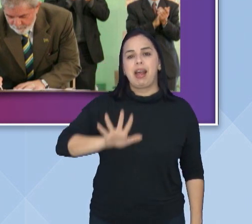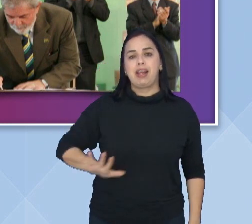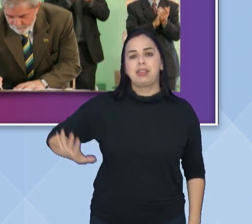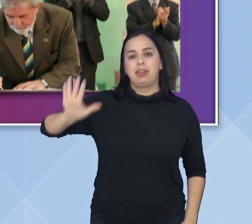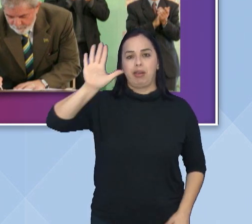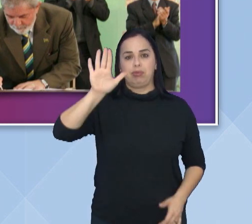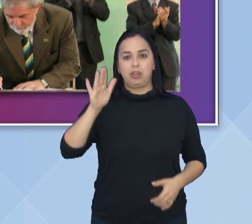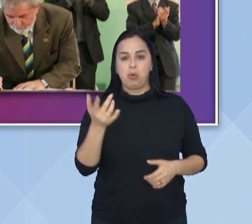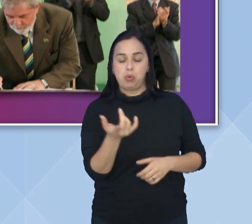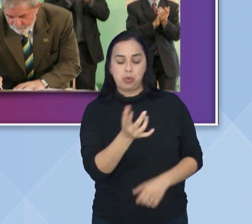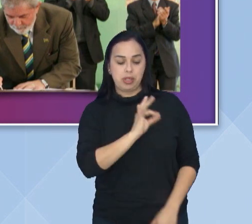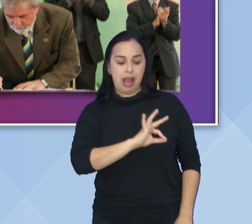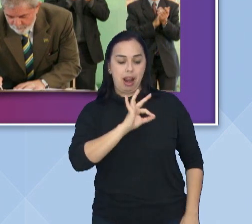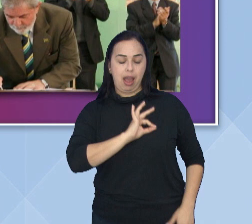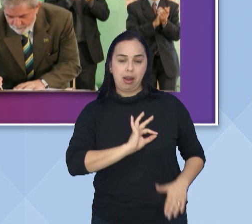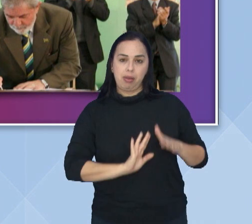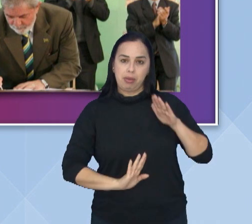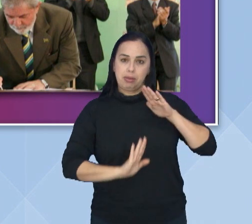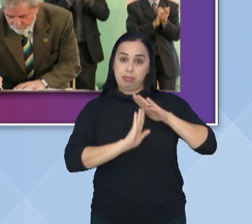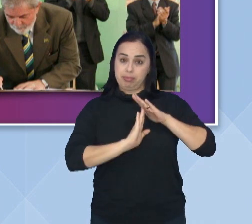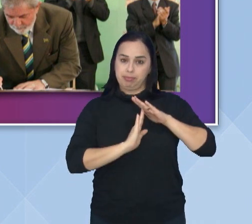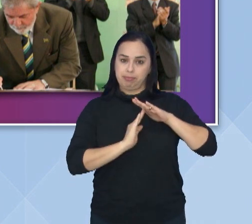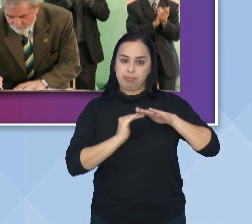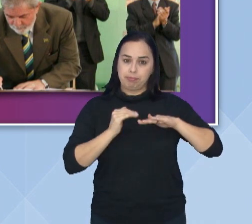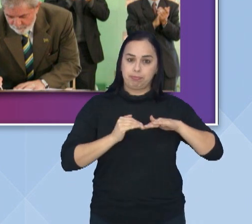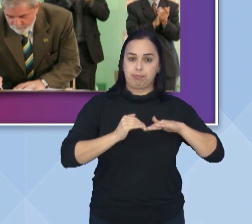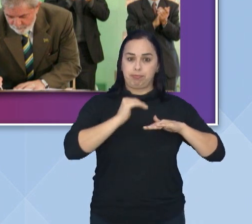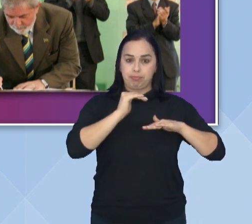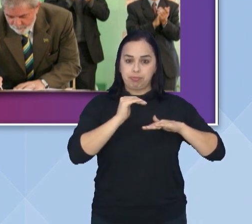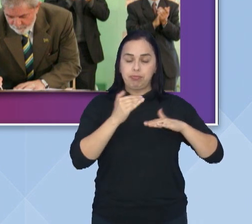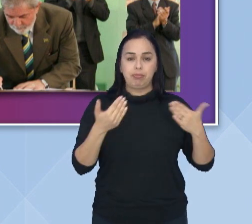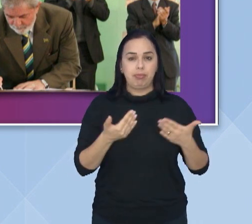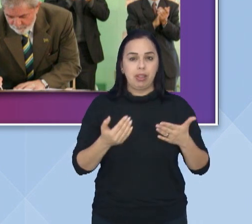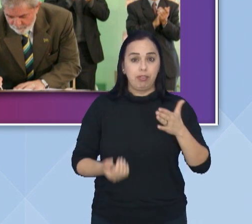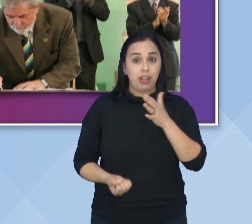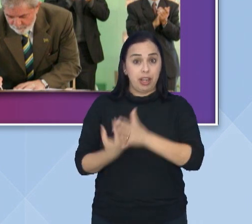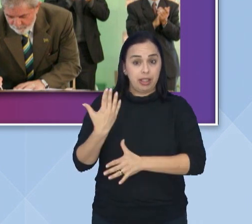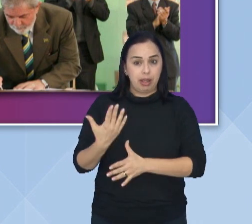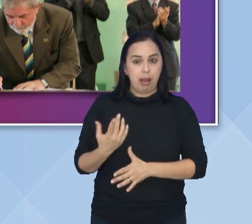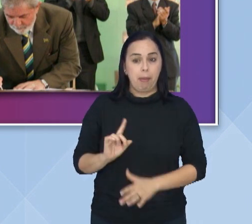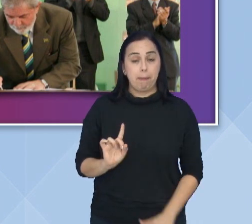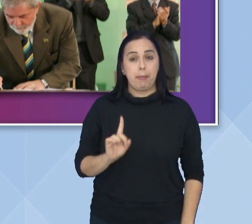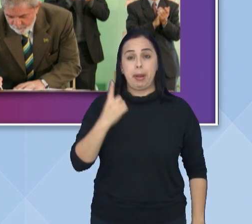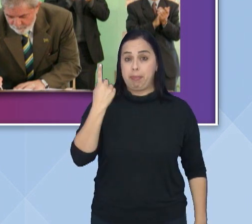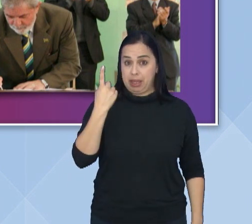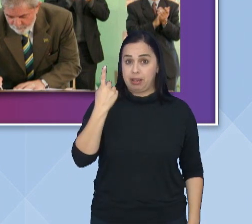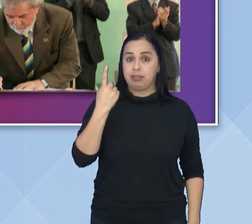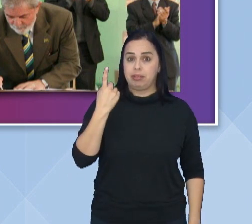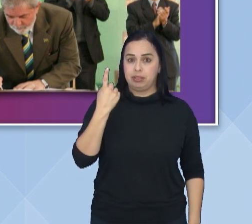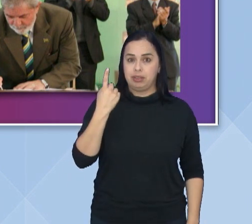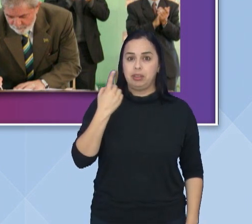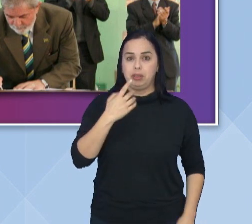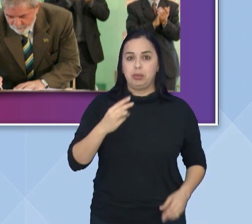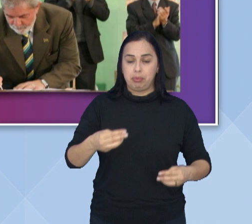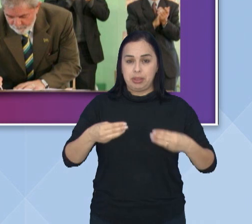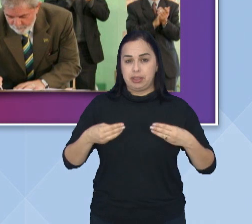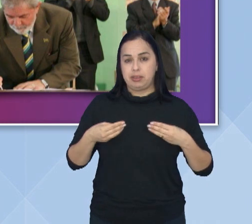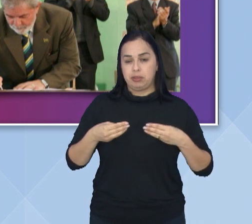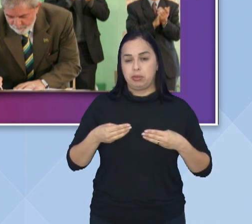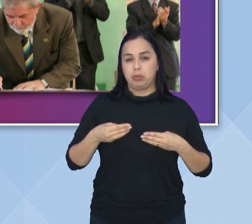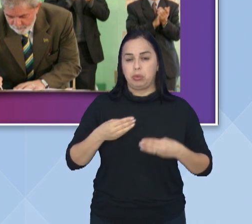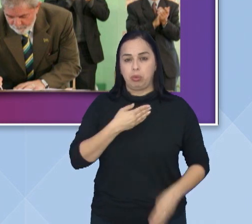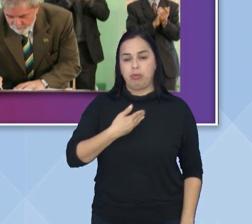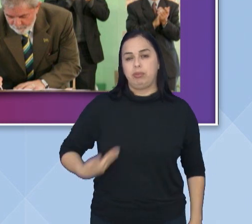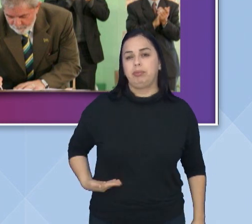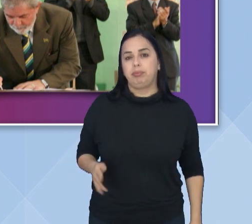piso nacional que foi implantado, está sendo implantado agora, foi a primeira medida do ministro do governo Lula